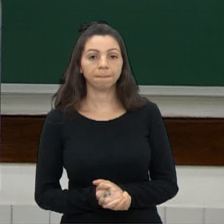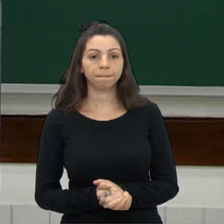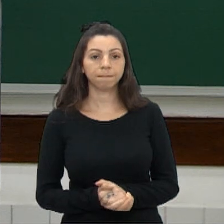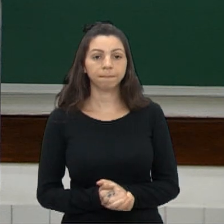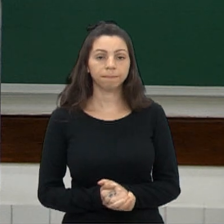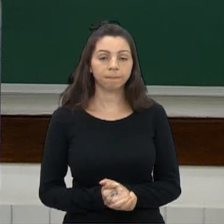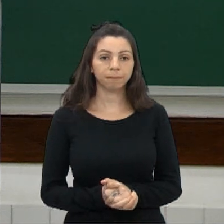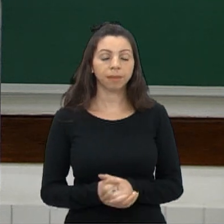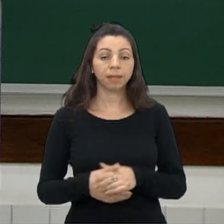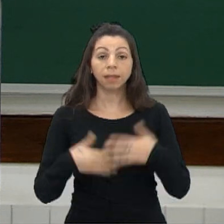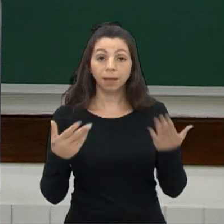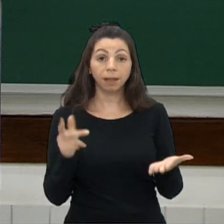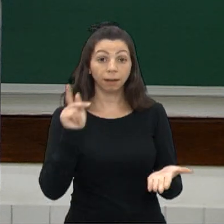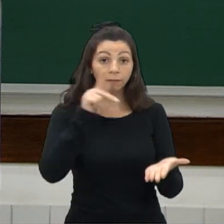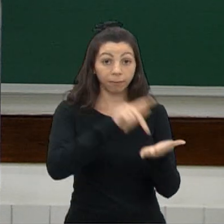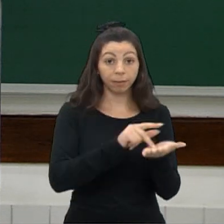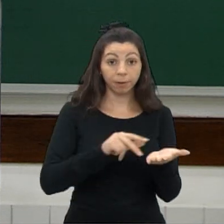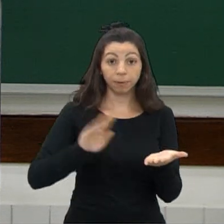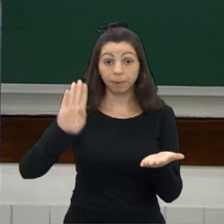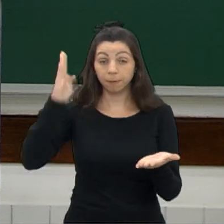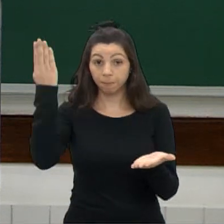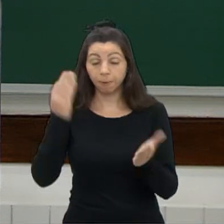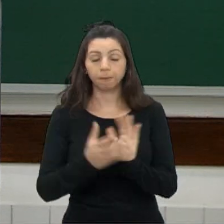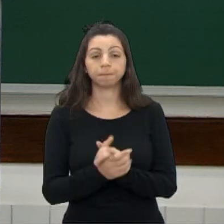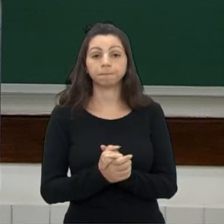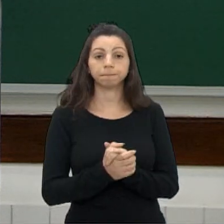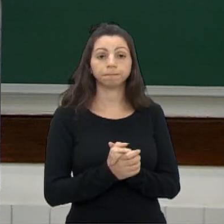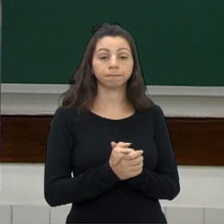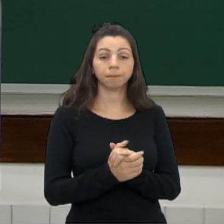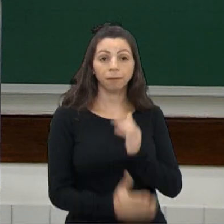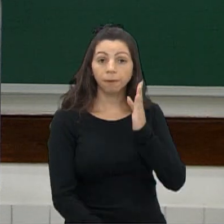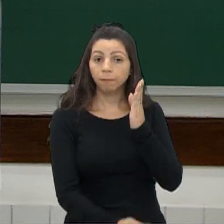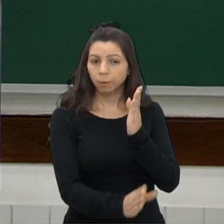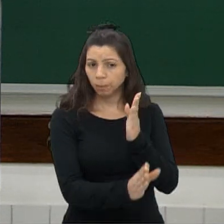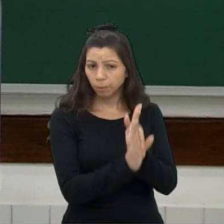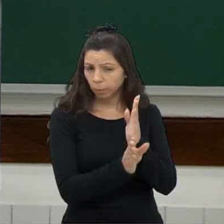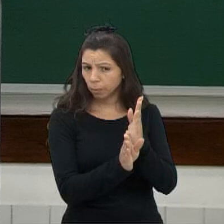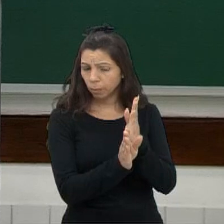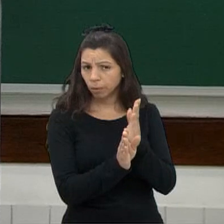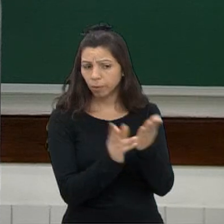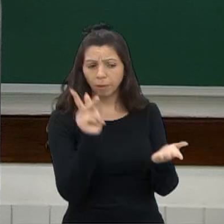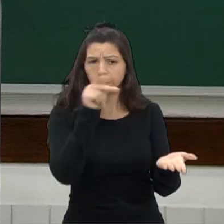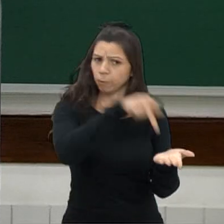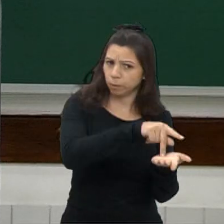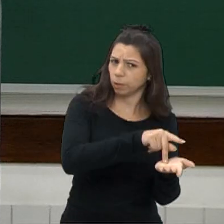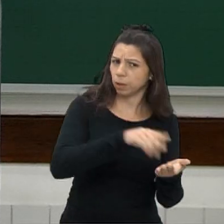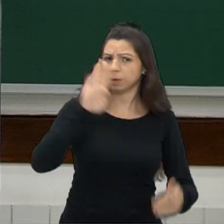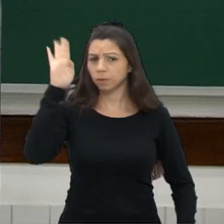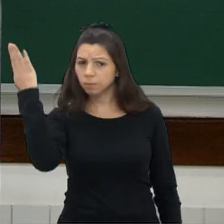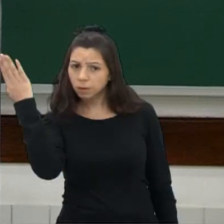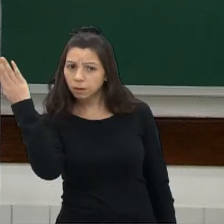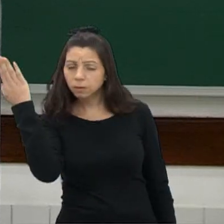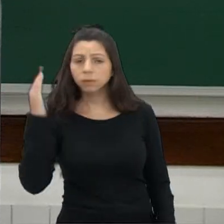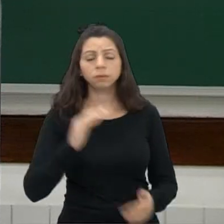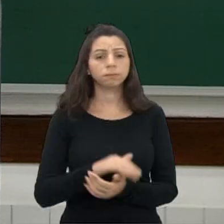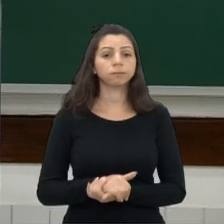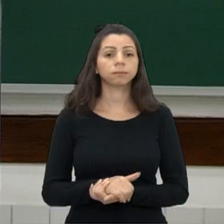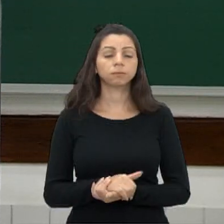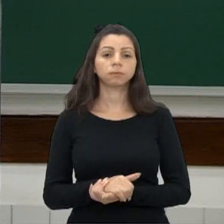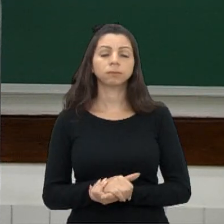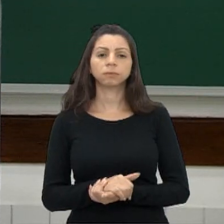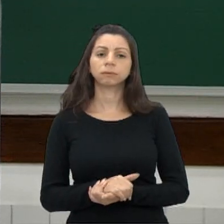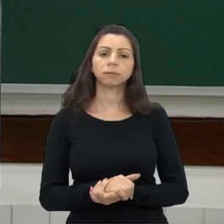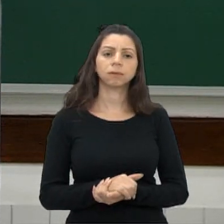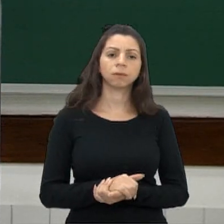E aí, marcou verdadeiro ou falso para as afirmações? Achou alguma verdadeira, alguma falsa? Foi uma sim, uma